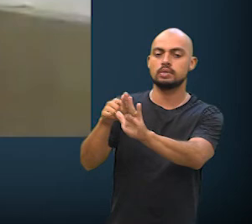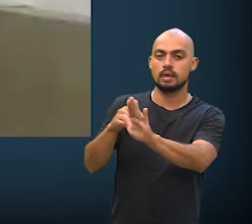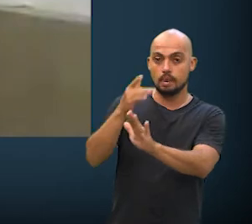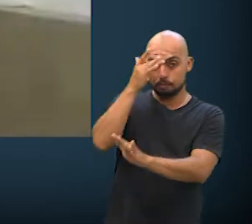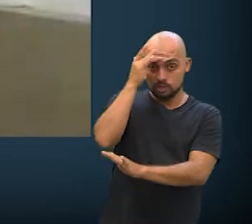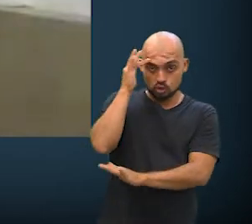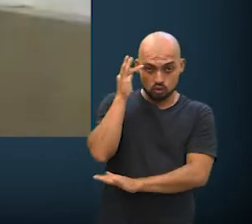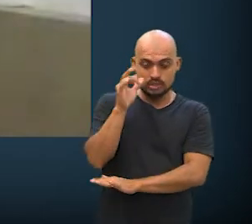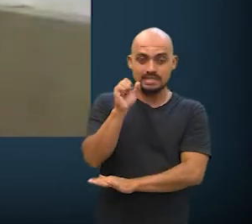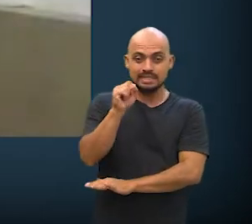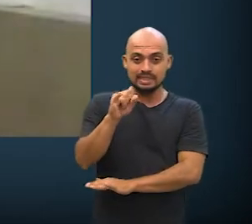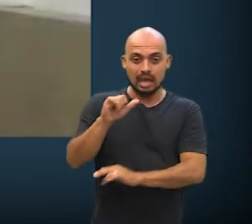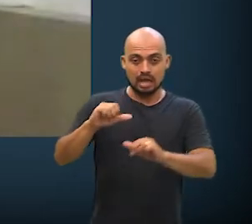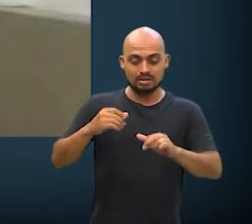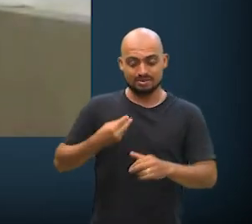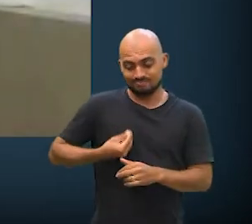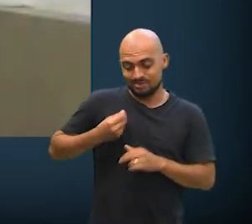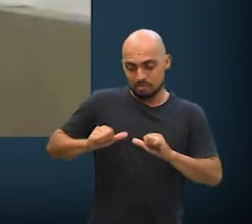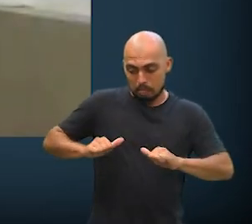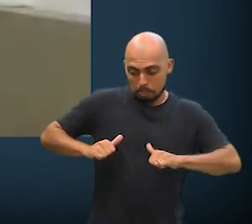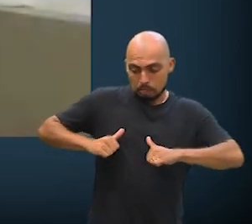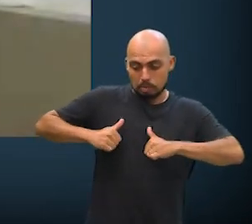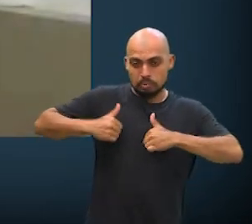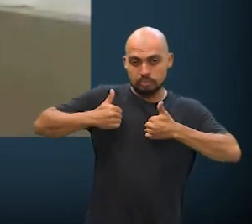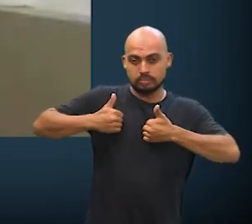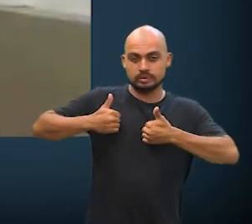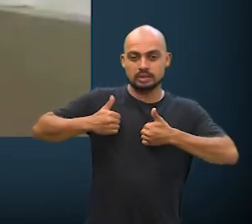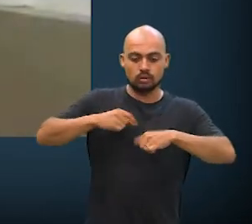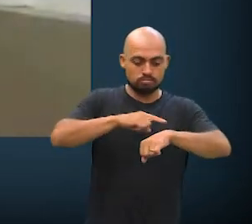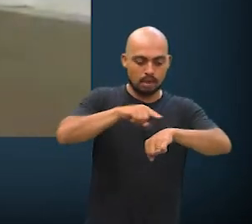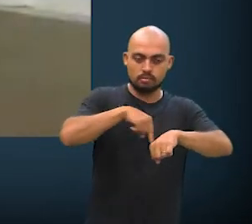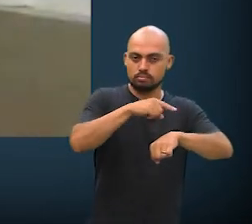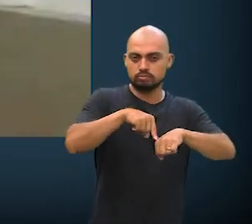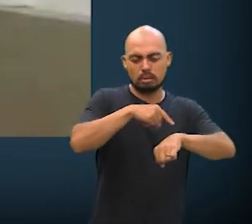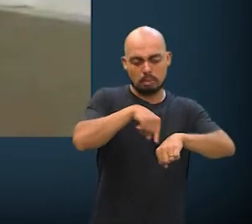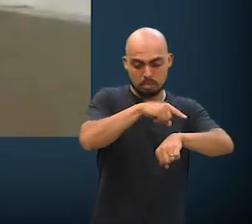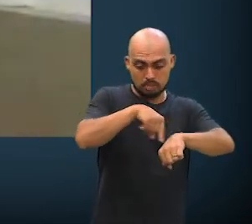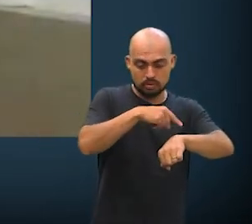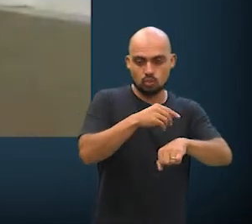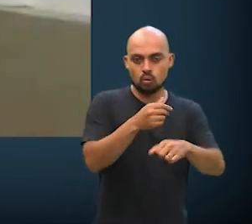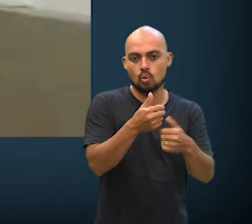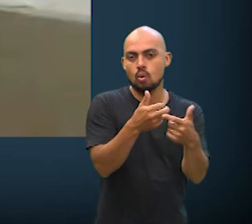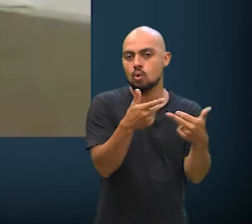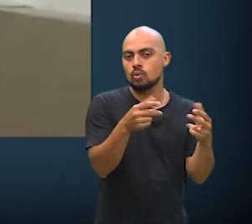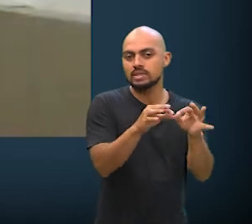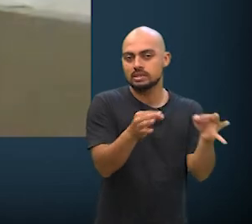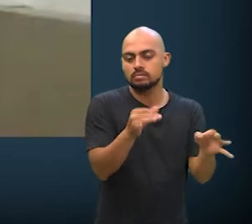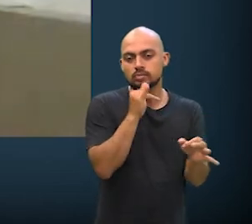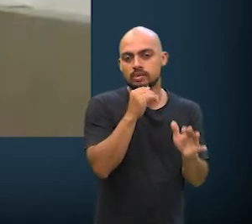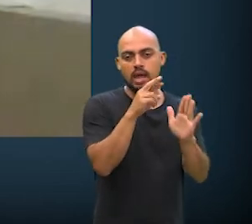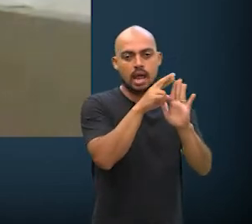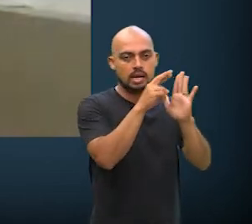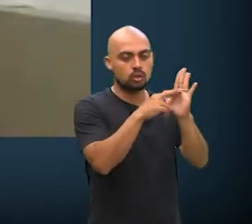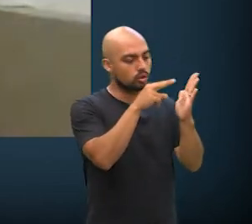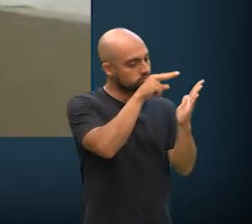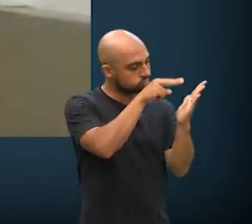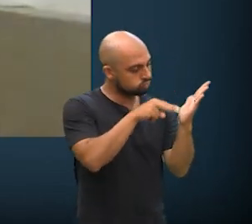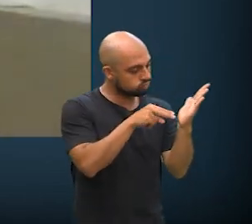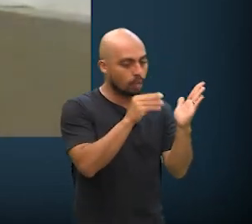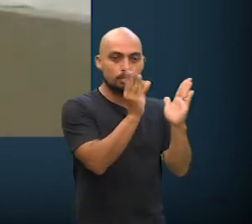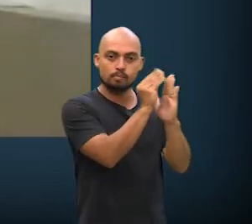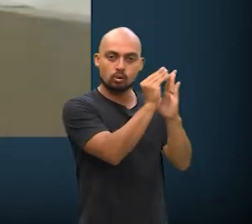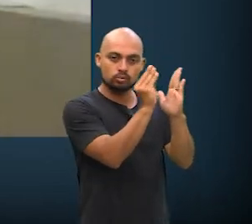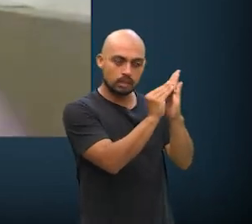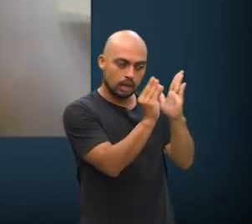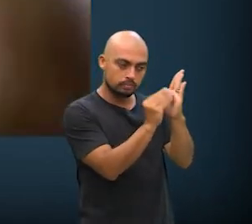pessoa sem vitalidade, ela vai gastar muito mais tempo com atividades simples, como analisar um relatório, montar um